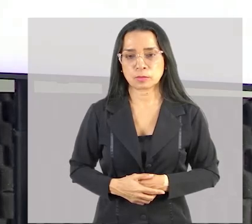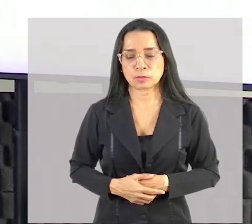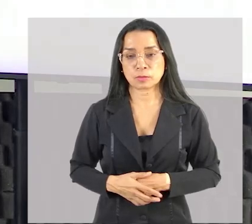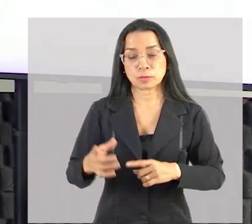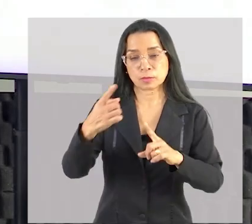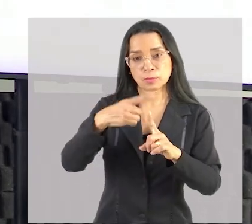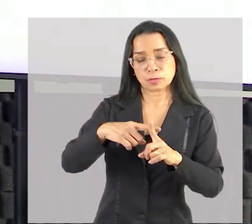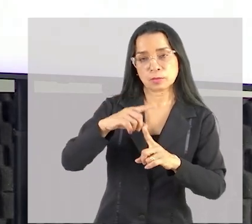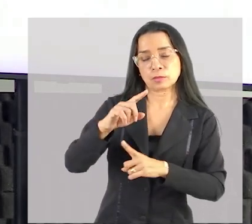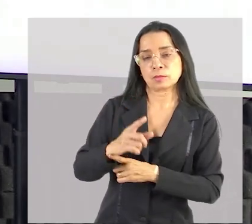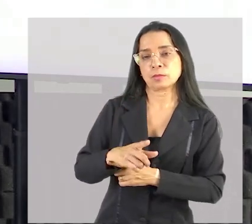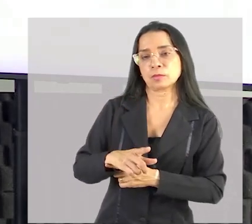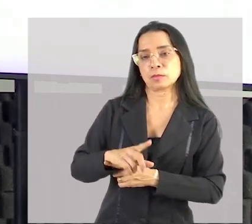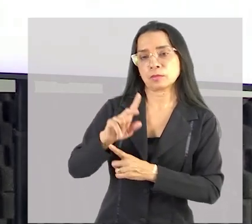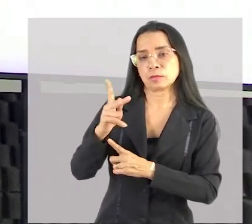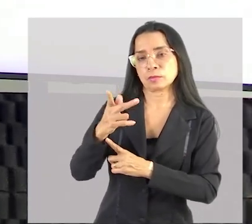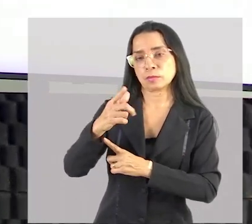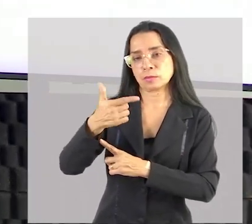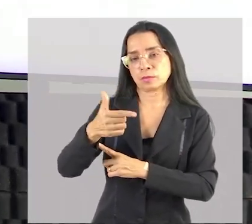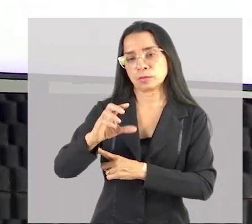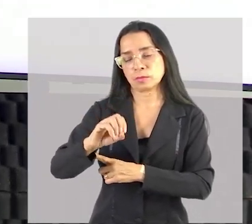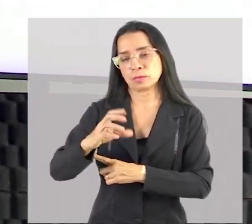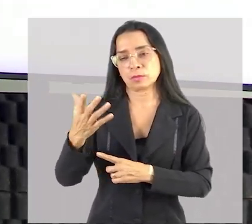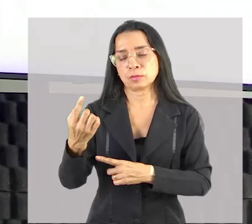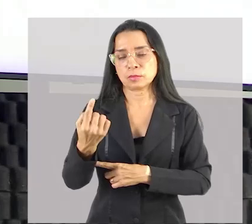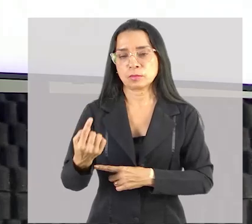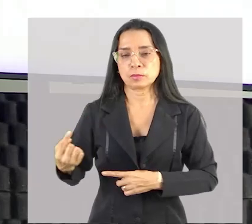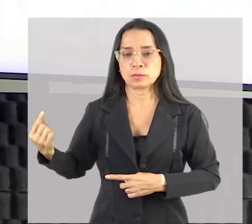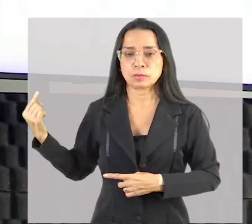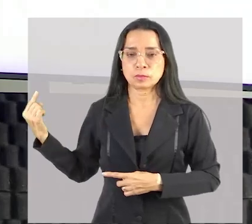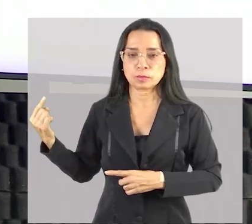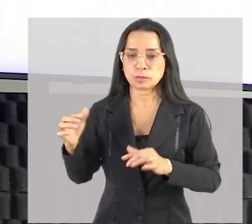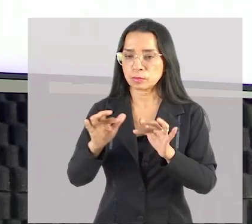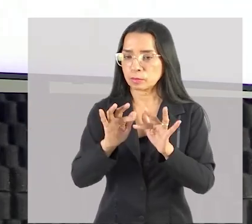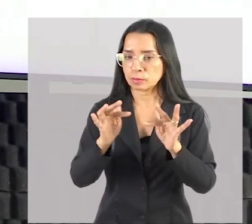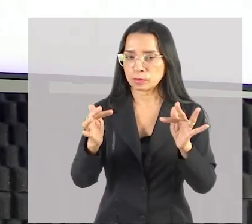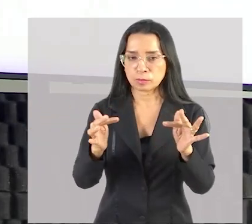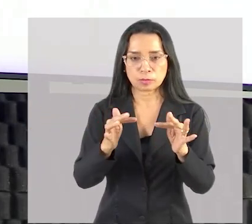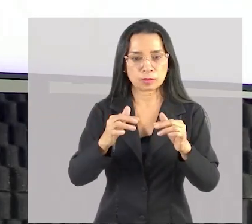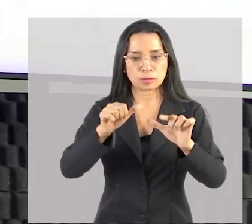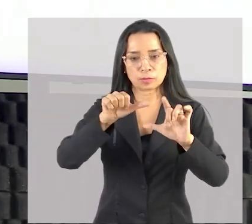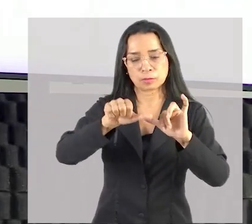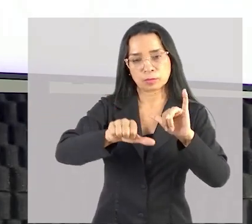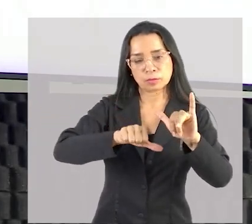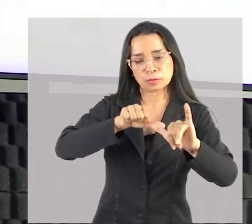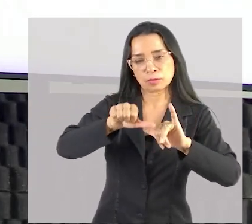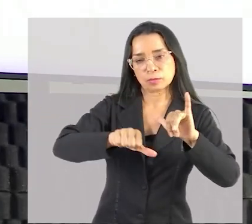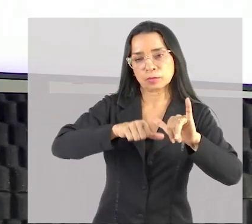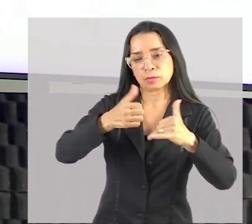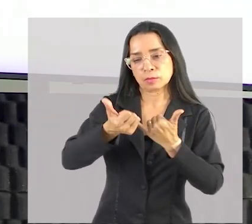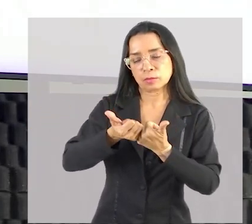Tranquilo até aqui, né? Então, essa reação que você fez é uma simples reação de substituição.